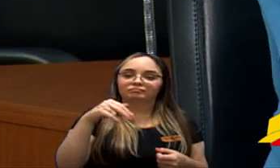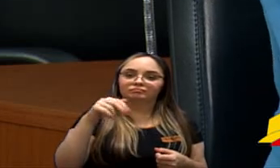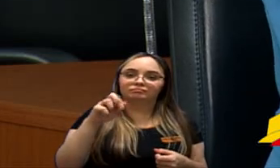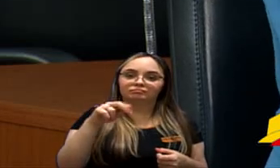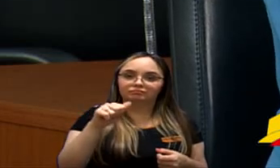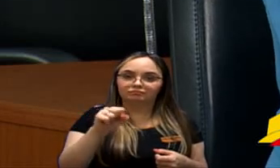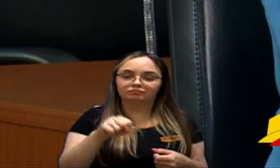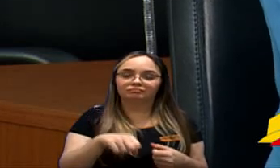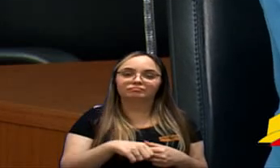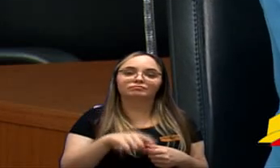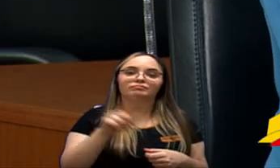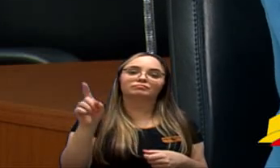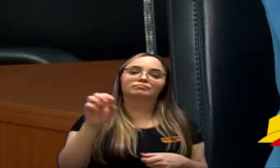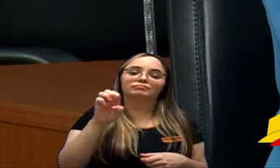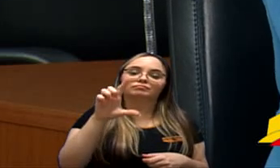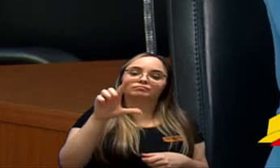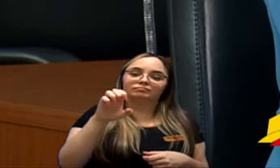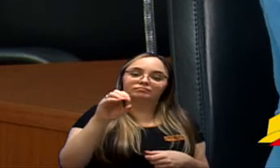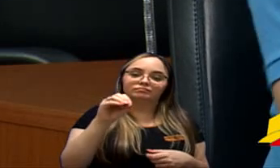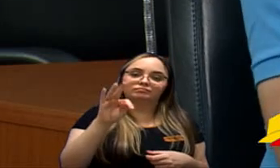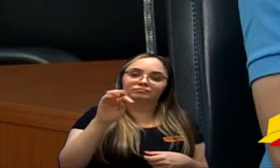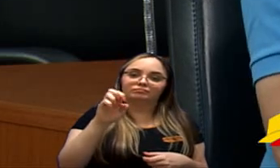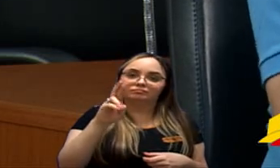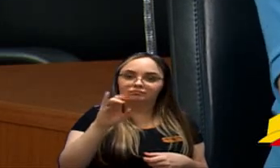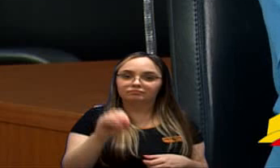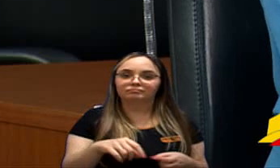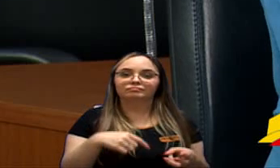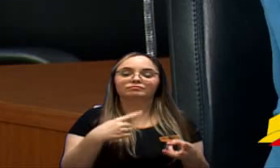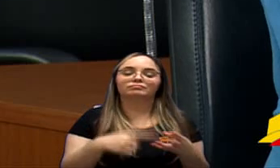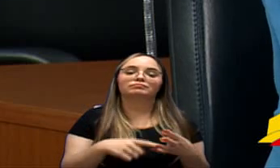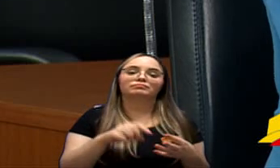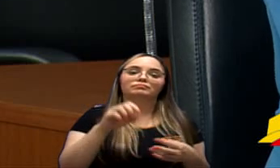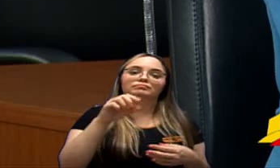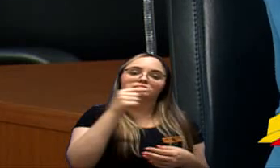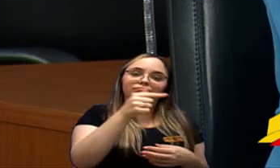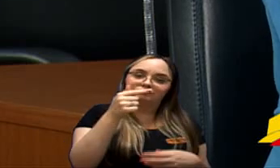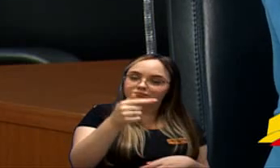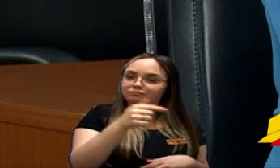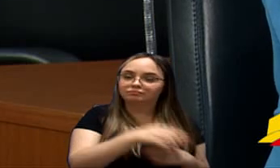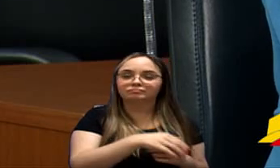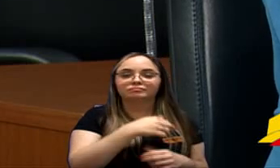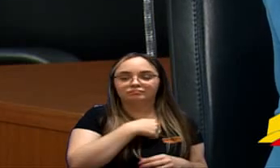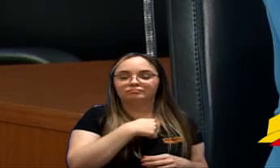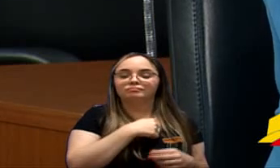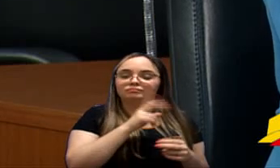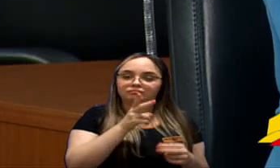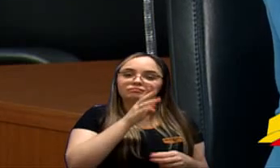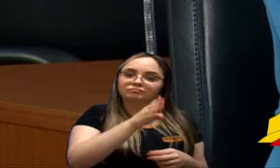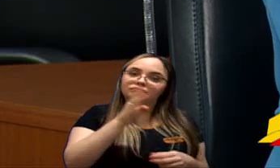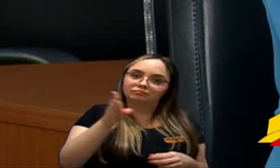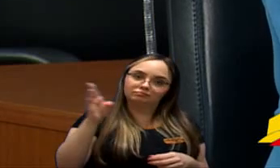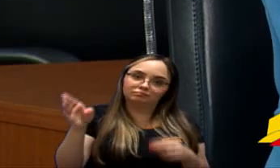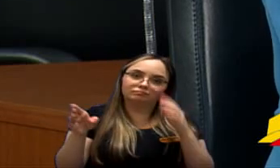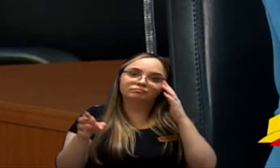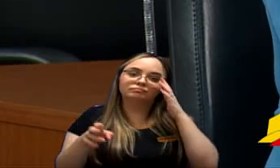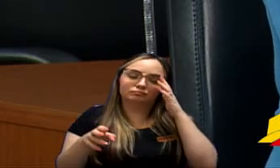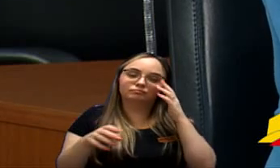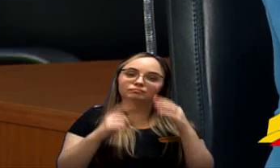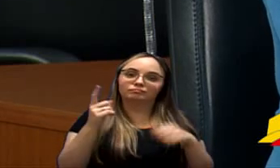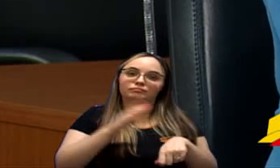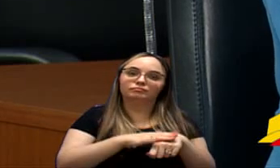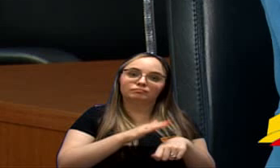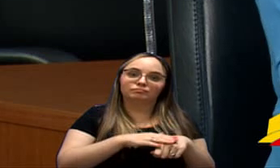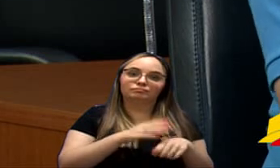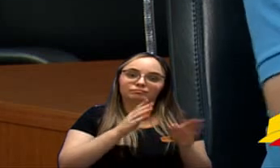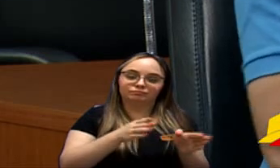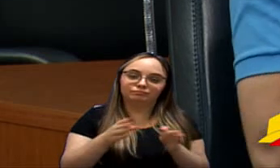de Souza, do Ana Paula Eleutério, do Santa Bárbara. Então, a gente sabe que o atendimento é muito bom e quem está fazendo administração também